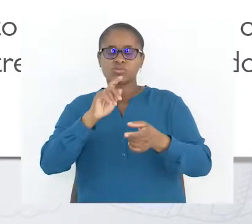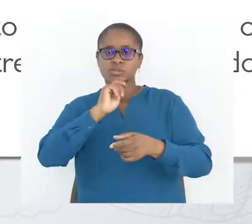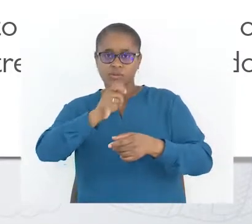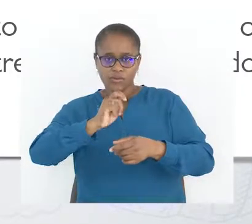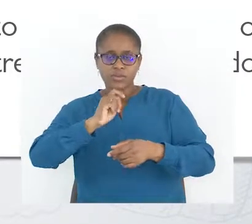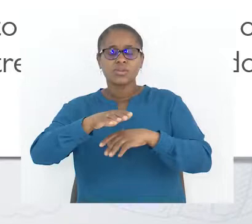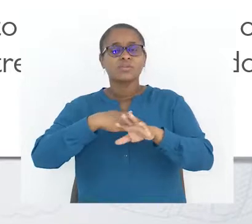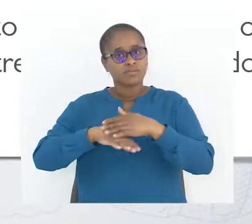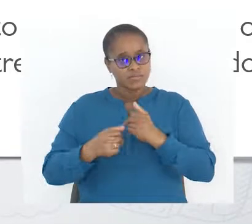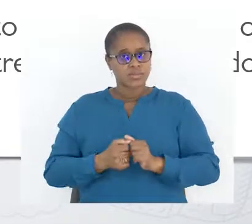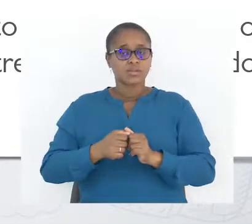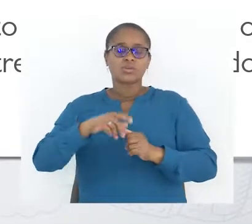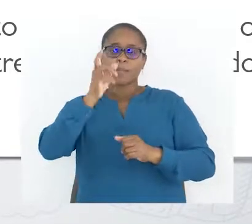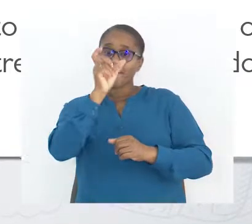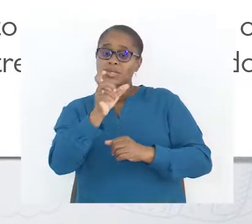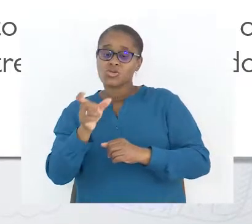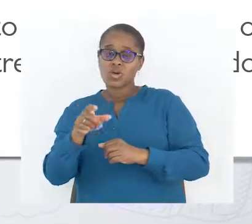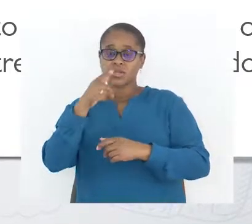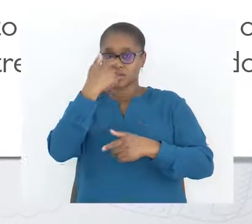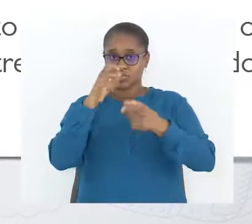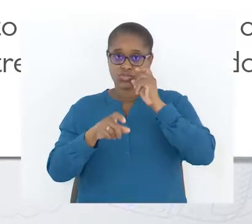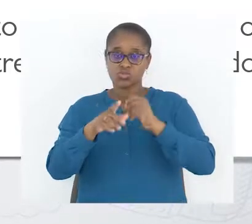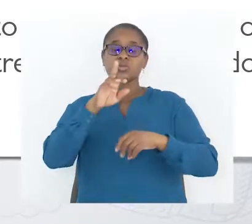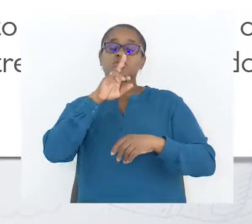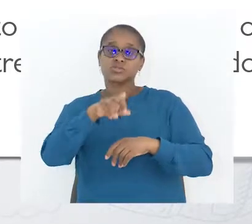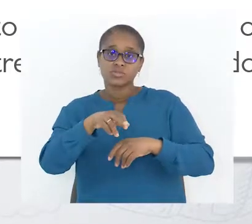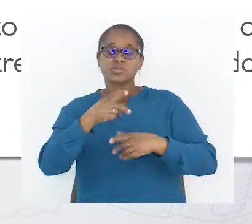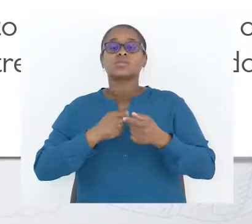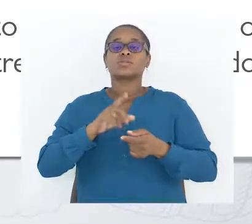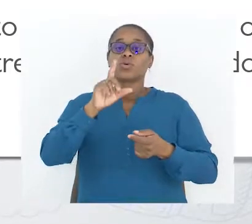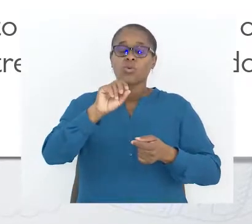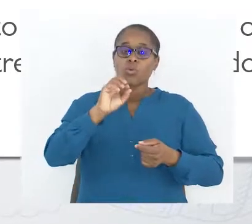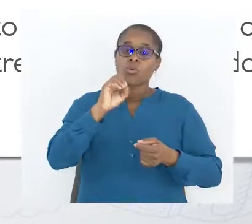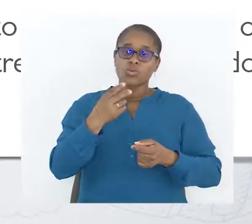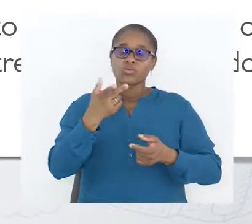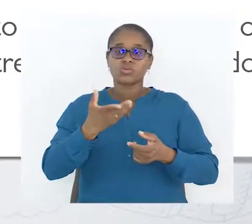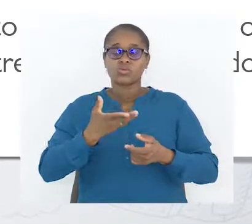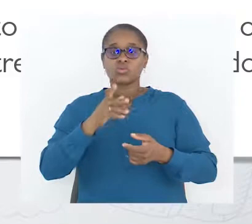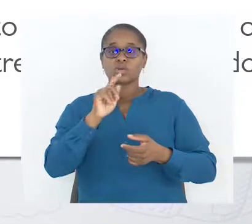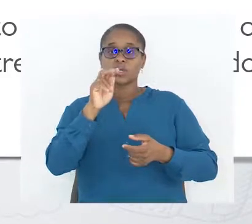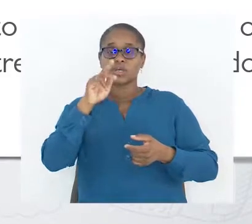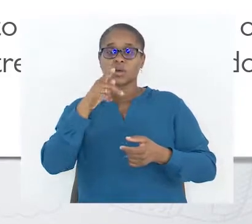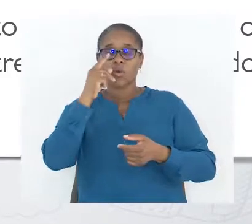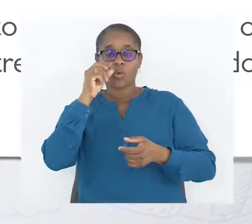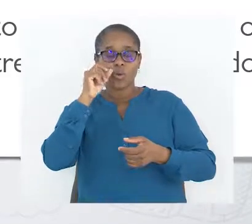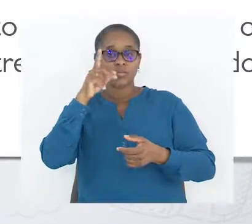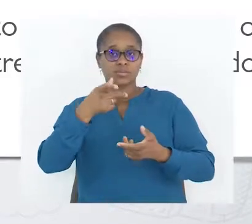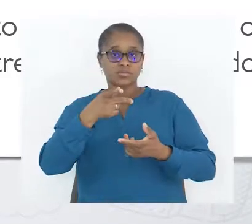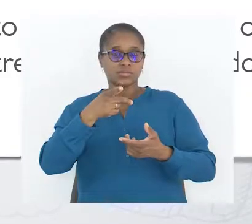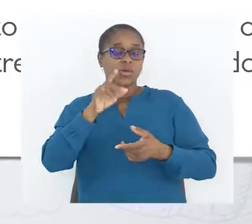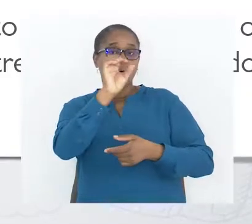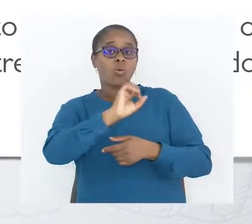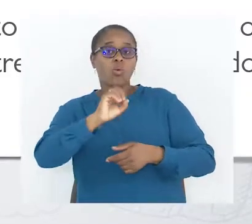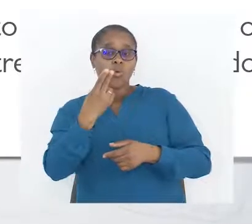entrevistador sobre a personalidade dos entrevistados ou do entrevistado e ou o